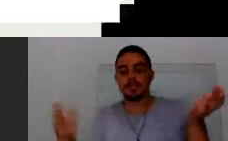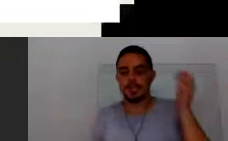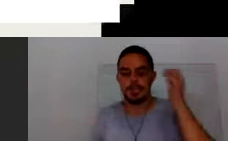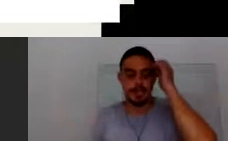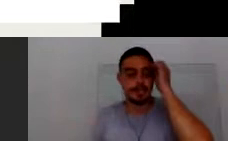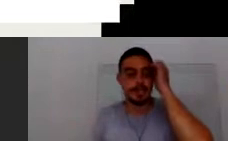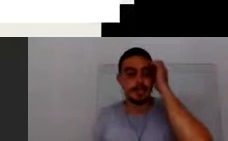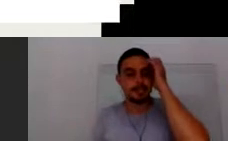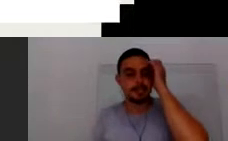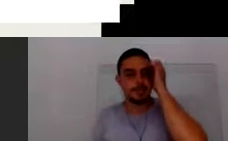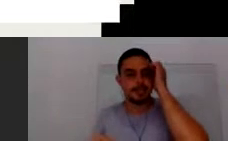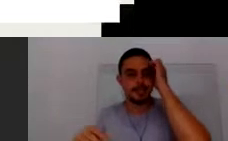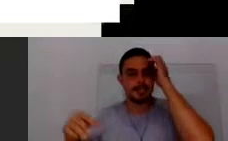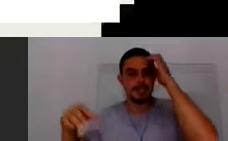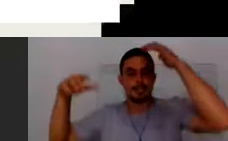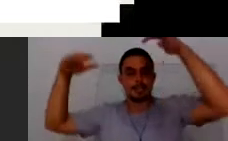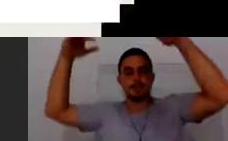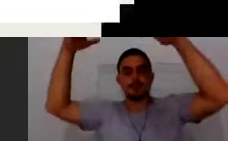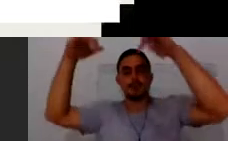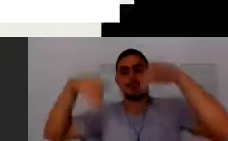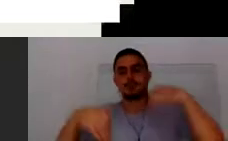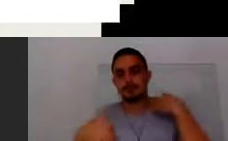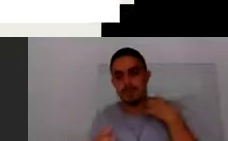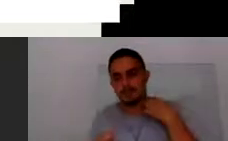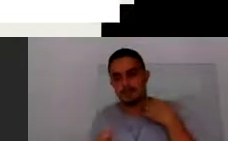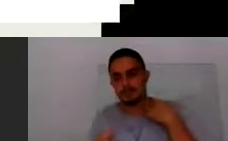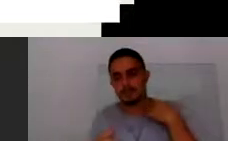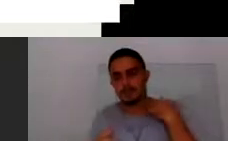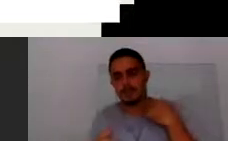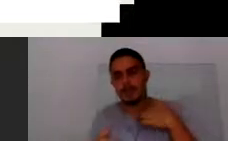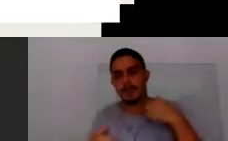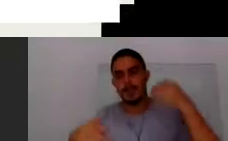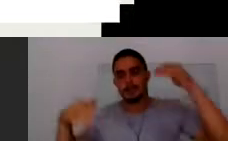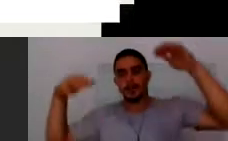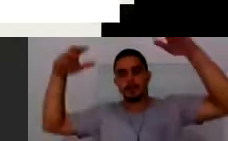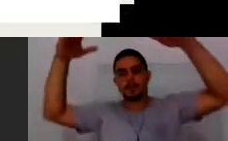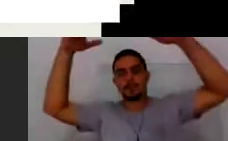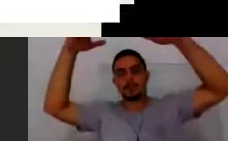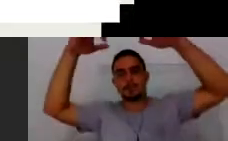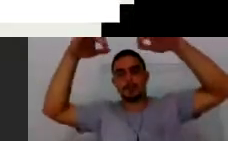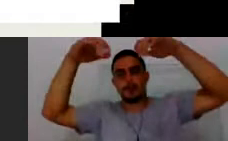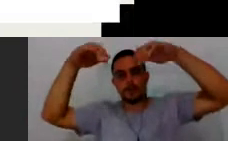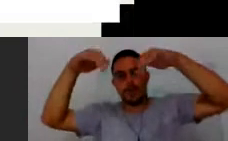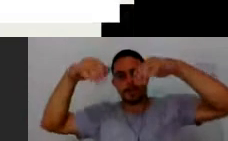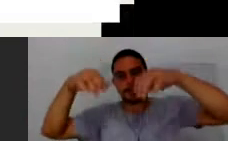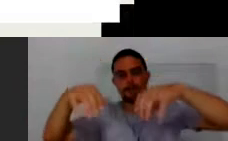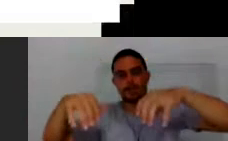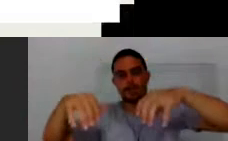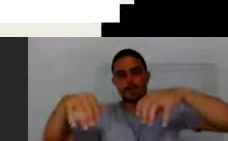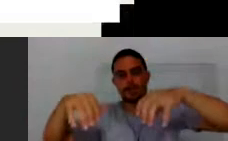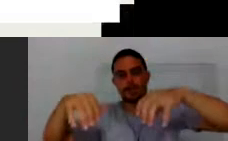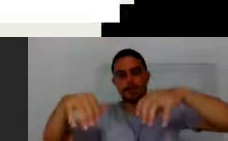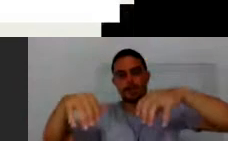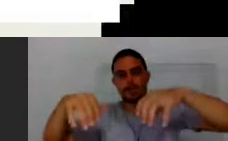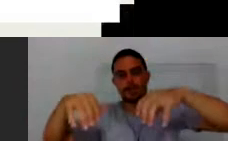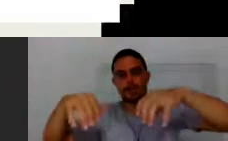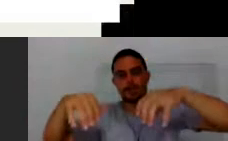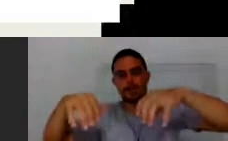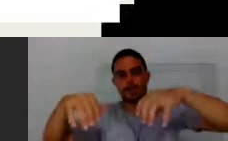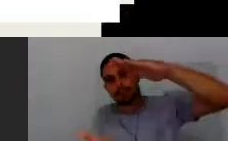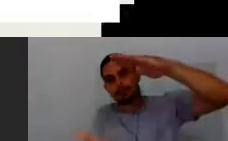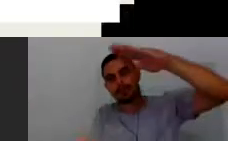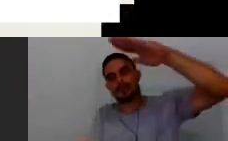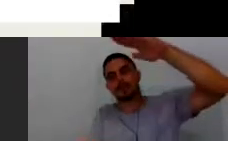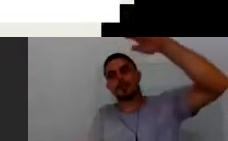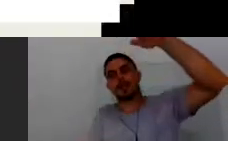gente imagina, né? Na realidade, não, a tendência é diminuir a velocidade de filtração. Por quê? Porque ao longo do tempo que vai ocorrendo a precipitação, o solo